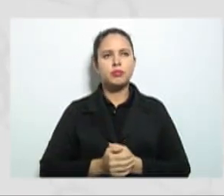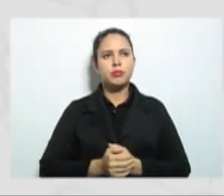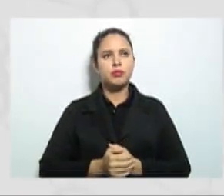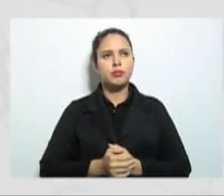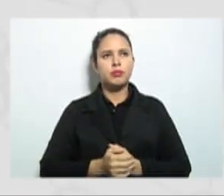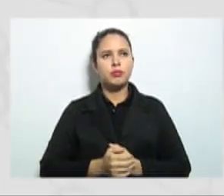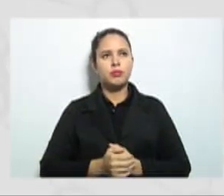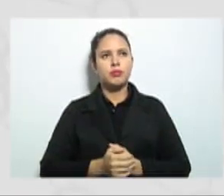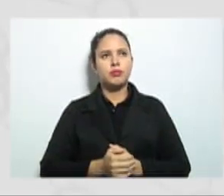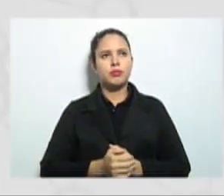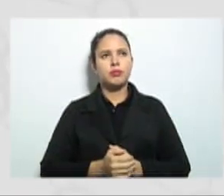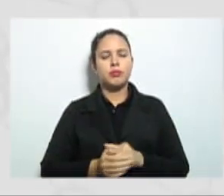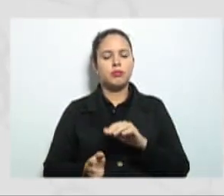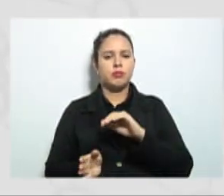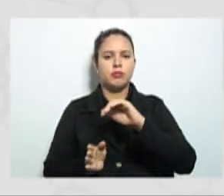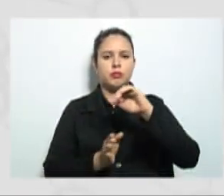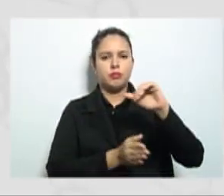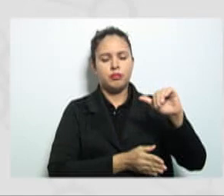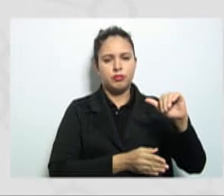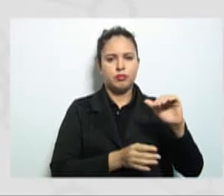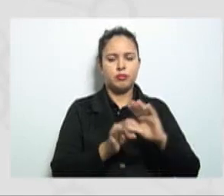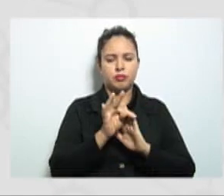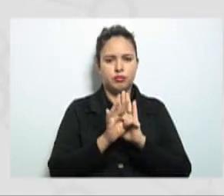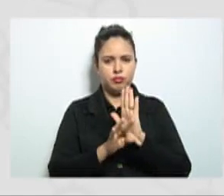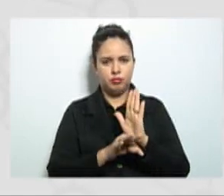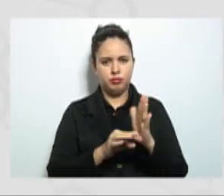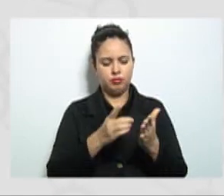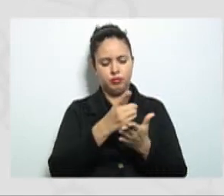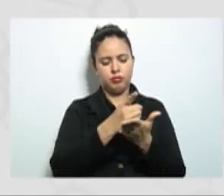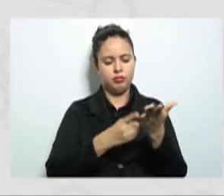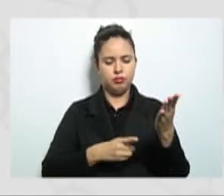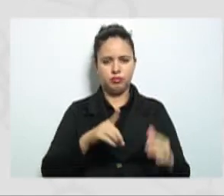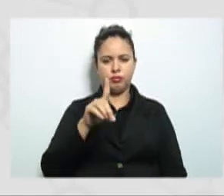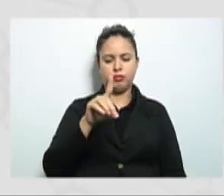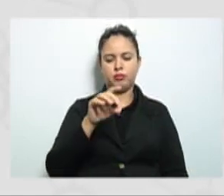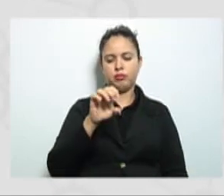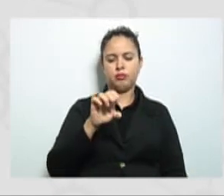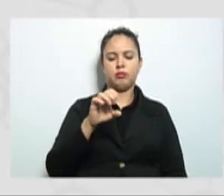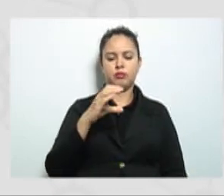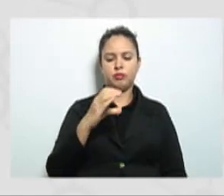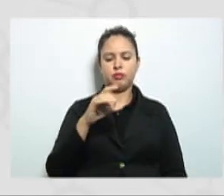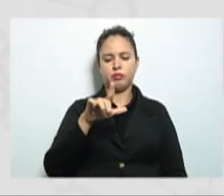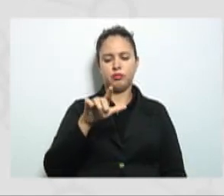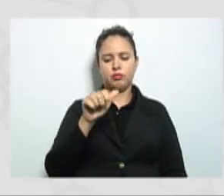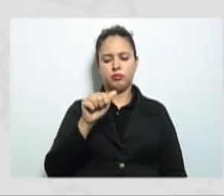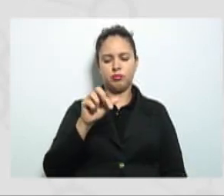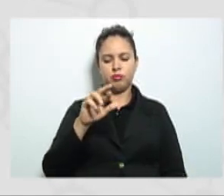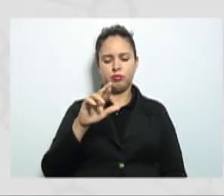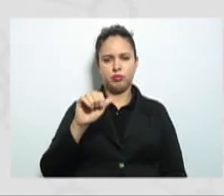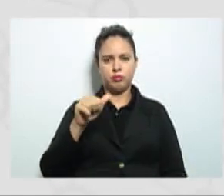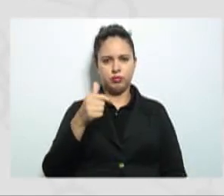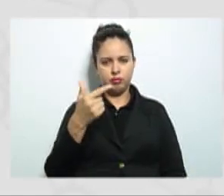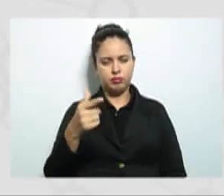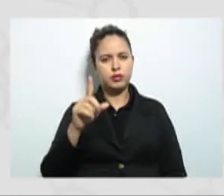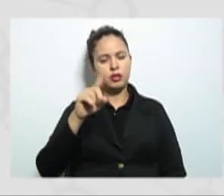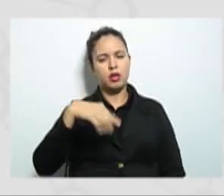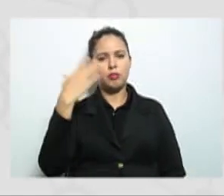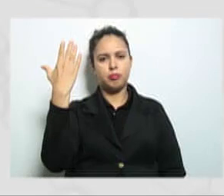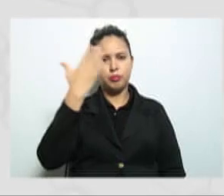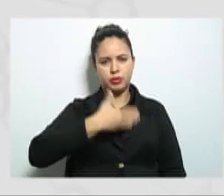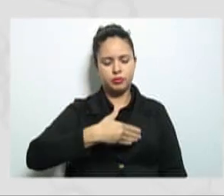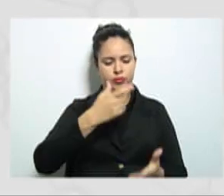O próximo texto é a declaração. Declaração é a prova escrita, é documento, é depoimento,